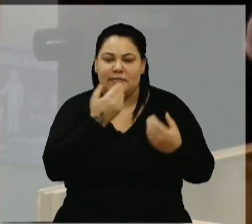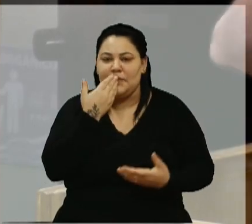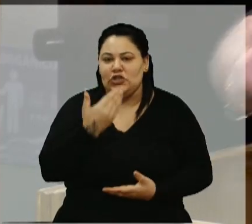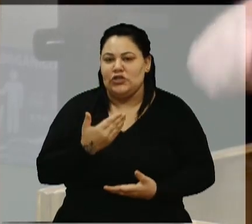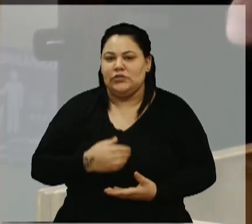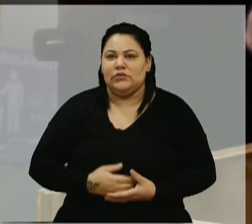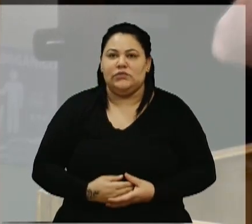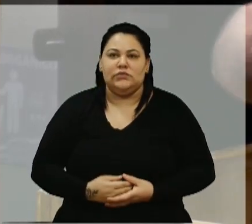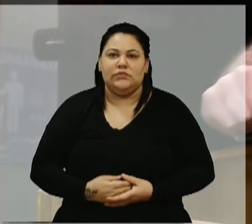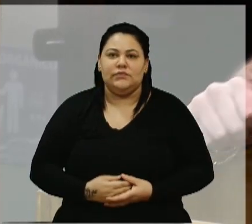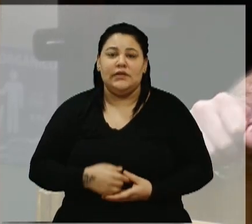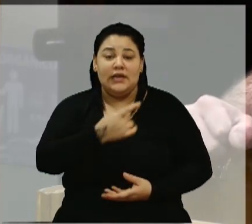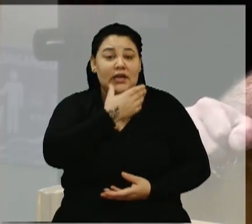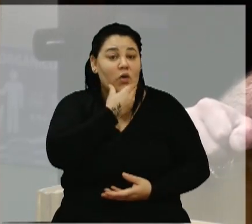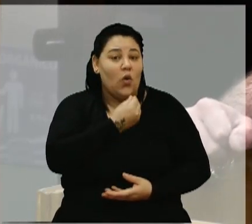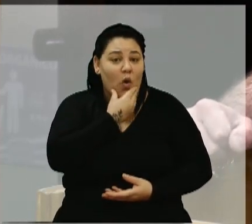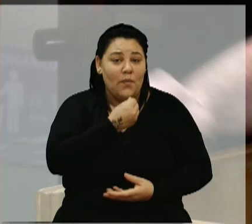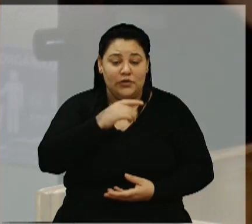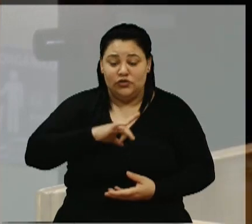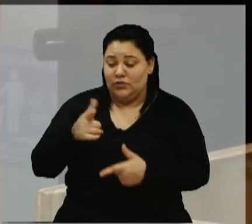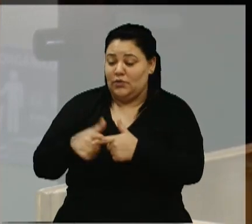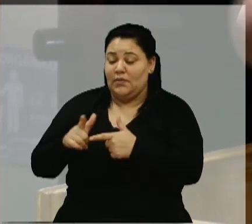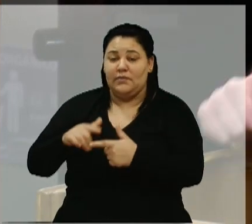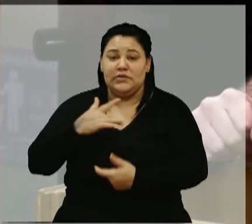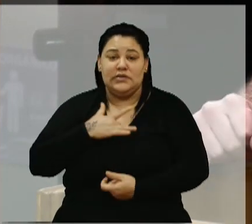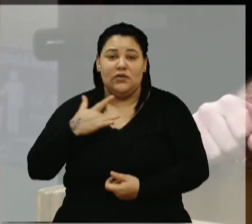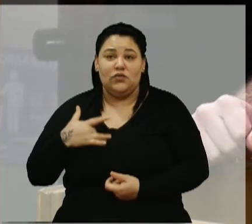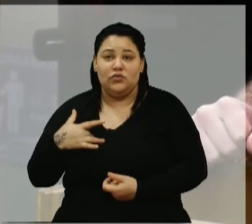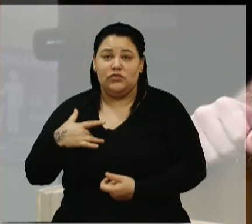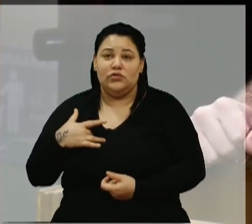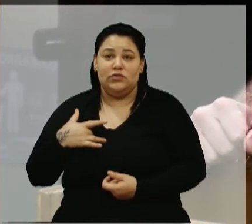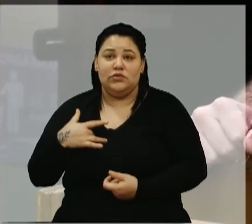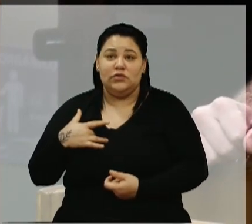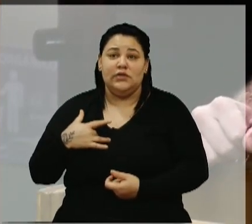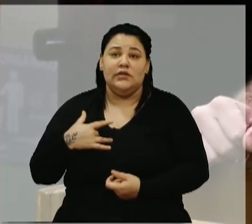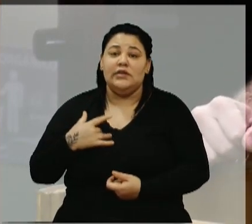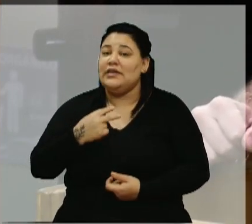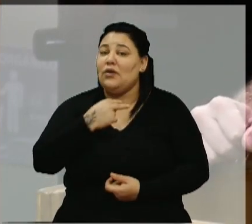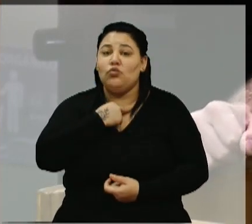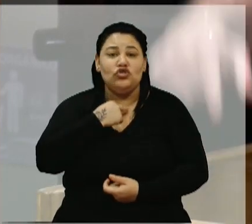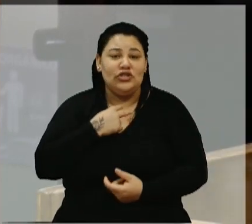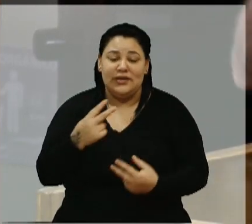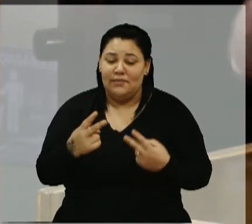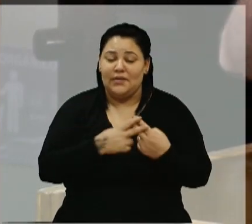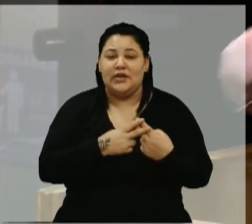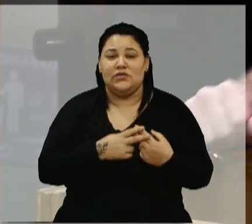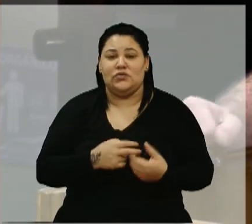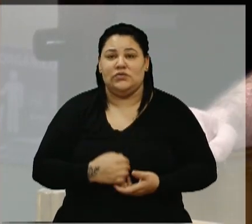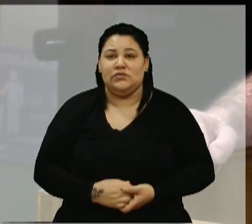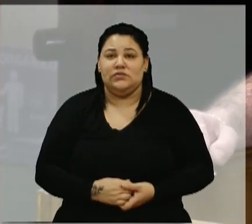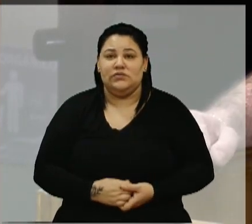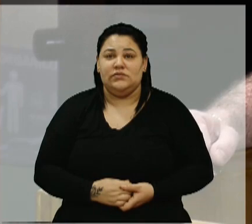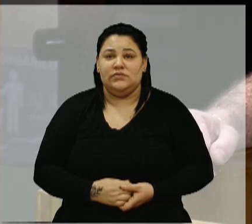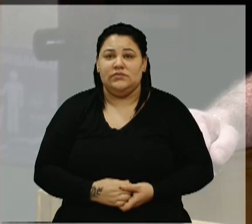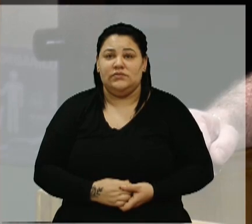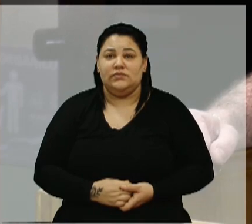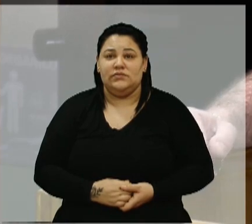que aquele homem tinha problema de saúde, que não podia estar na papuda. E mesmo assim,